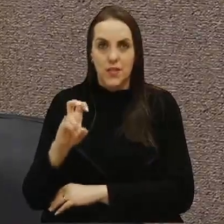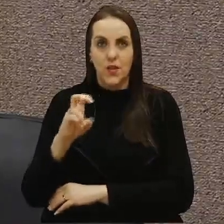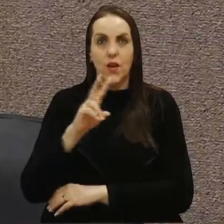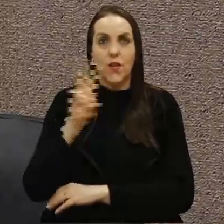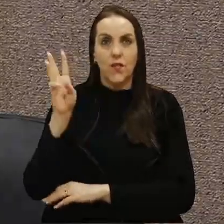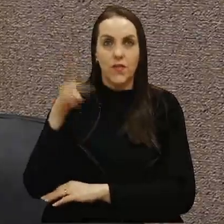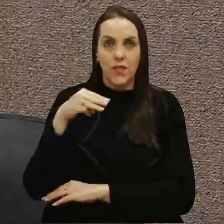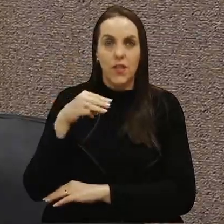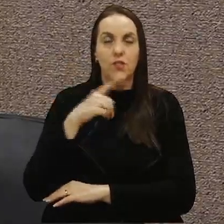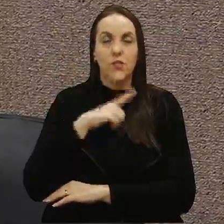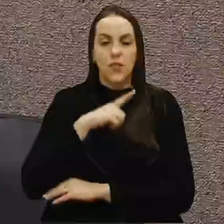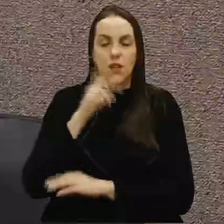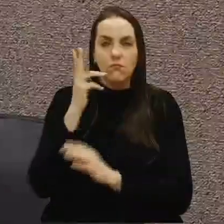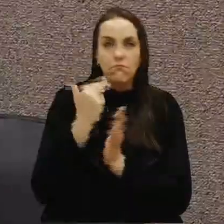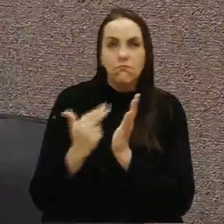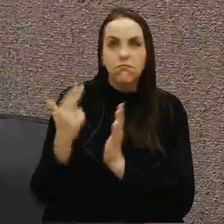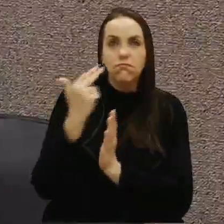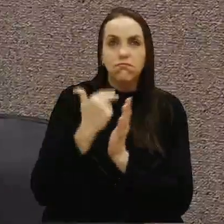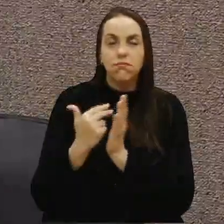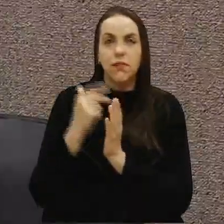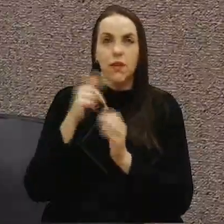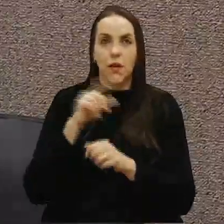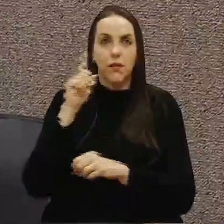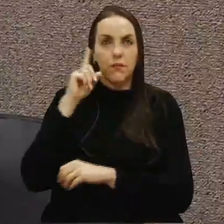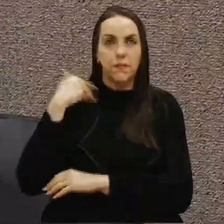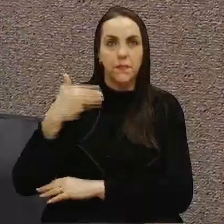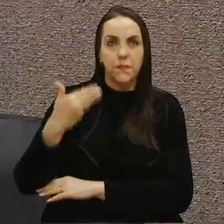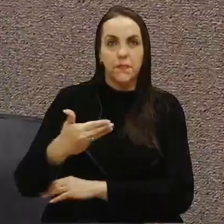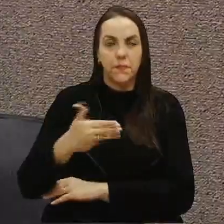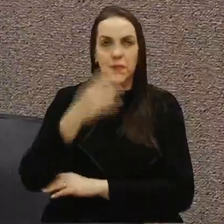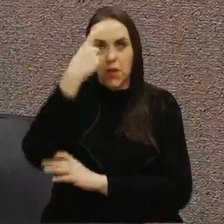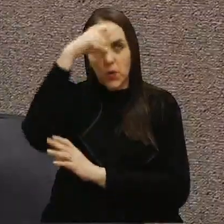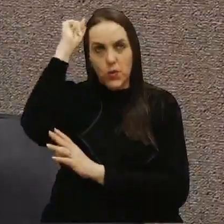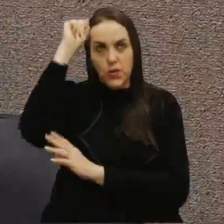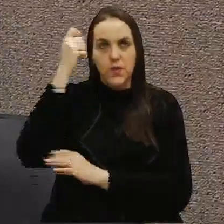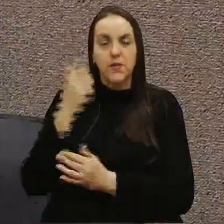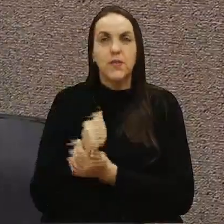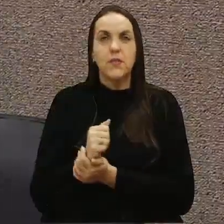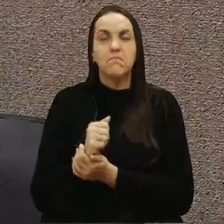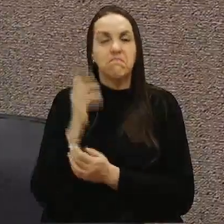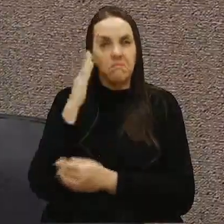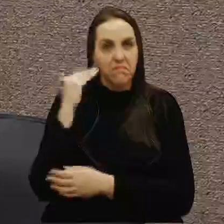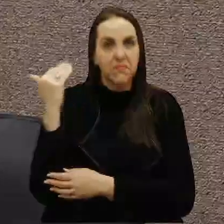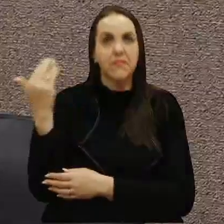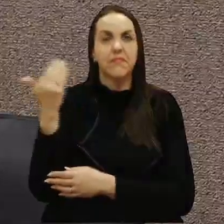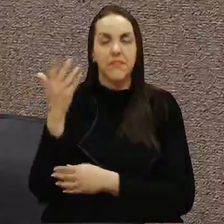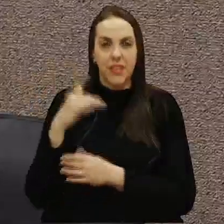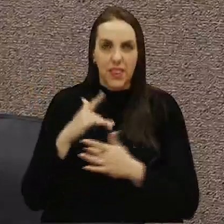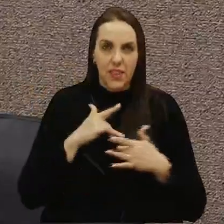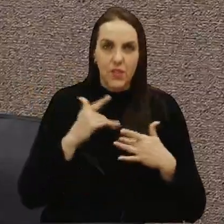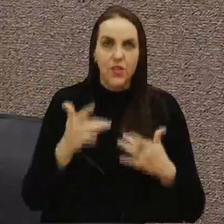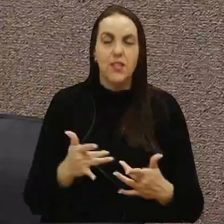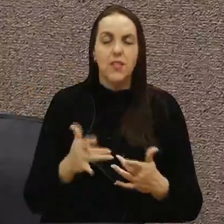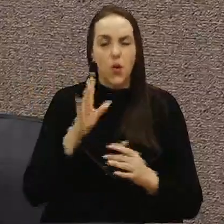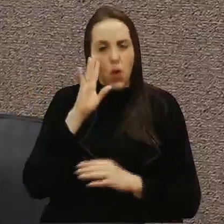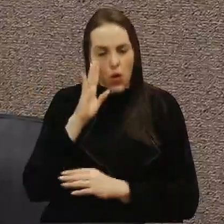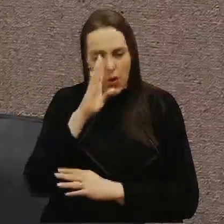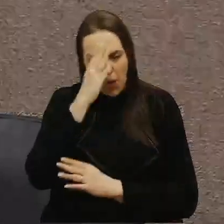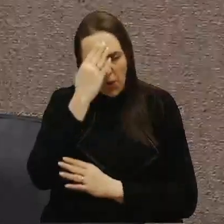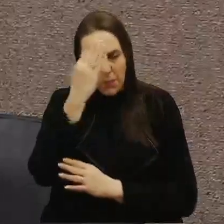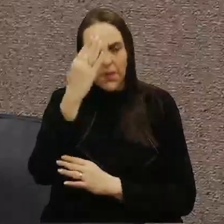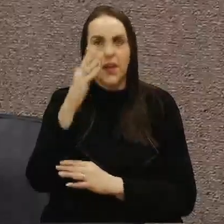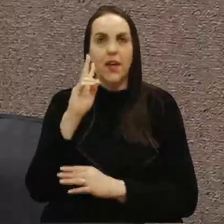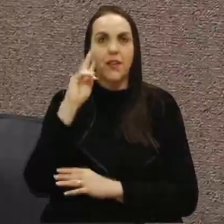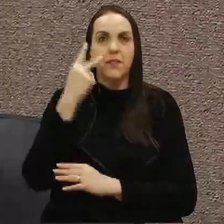com cenas do cotidiano dos alunos da UX. Então, talento e dedicação não faltam para o Vini. Muito obrigada por esse reconhecimento e por levar o